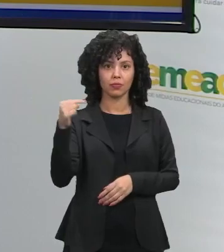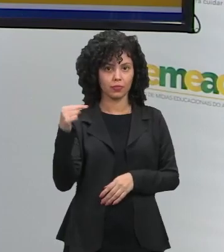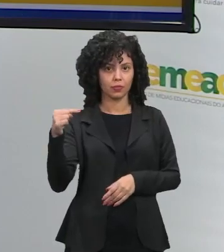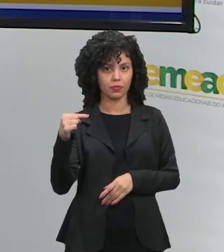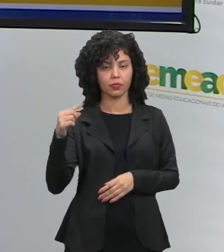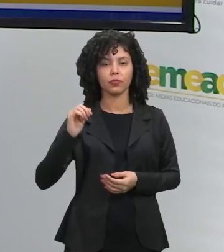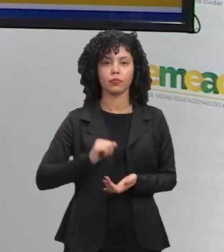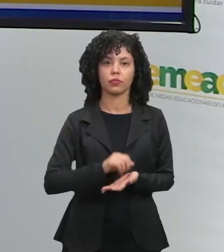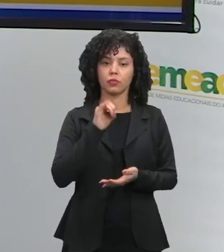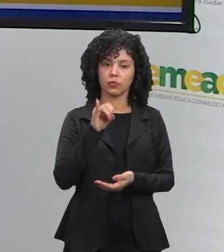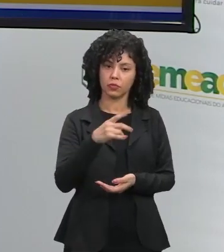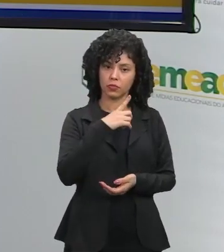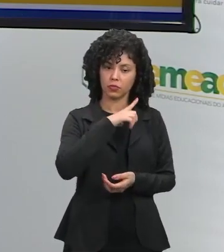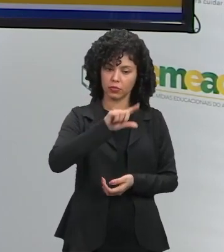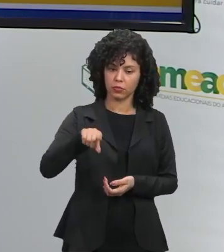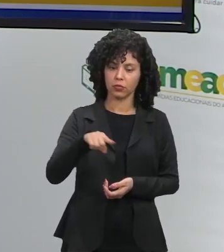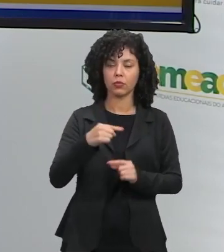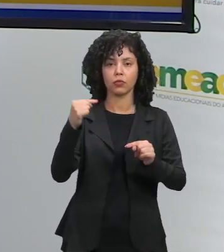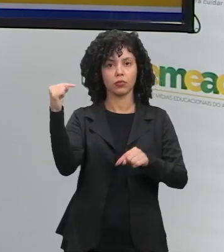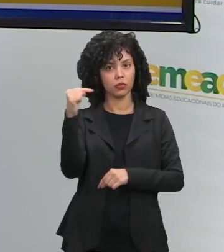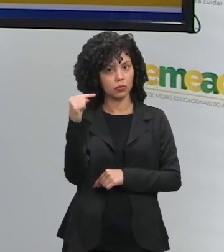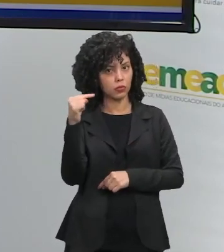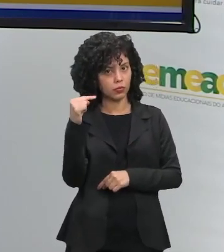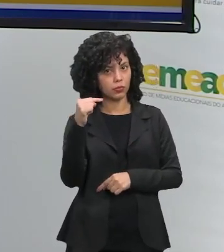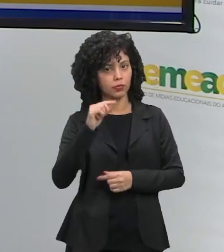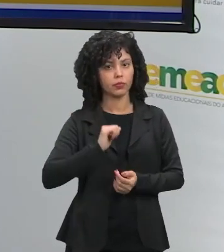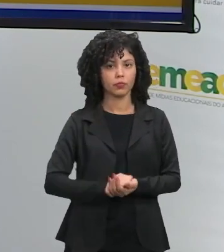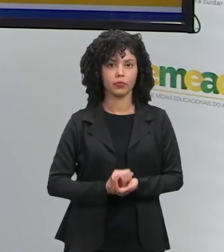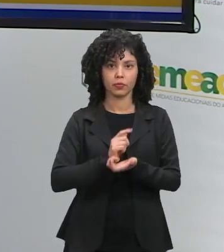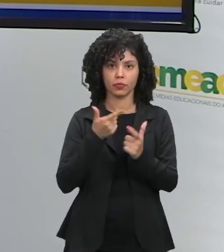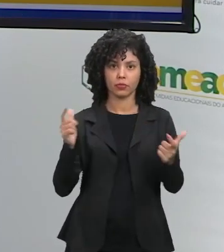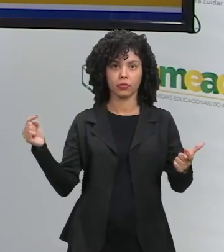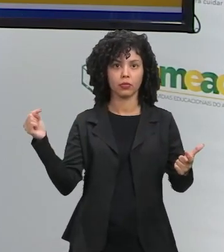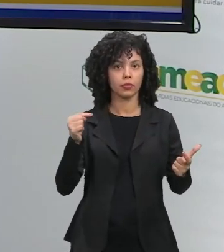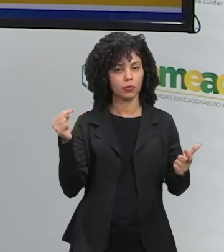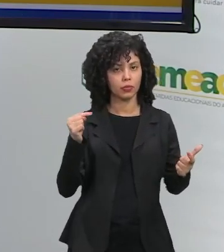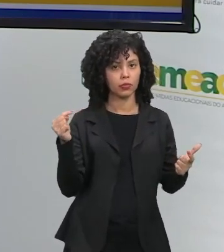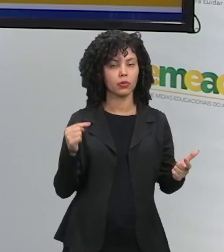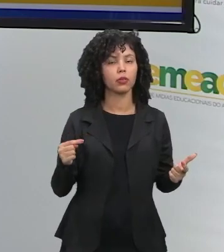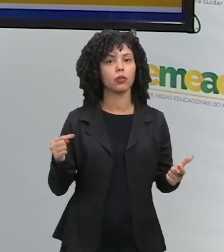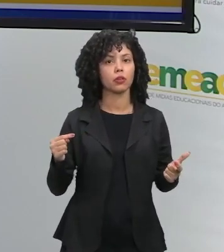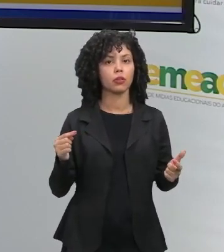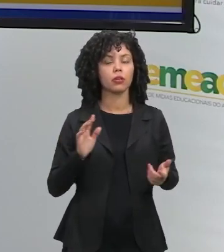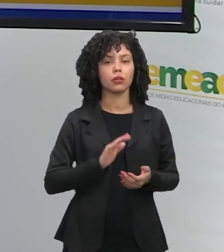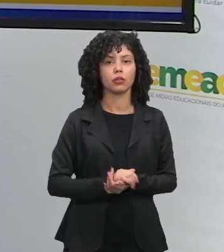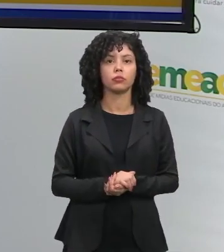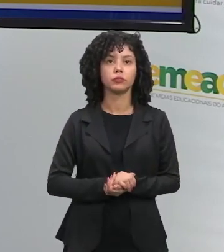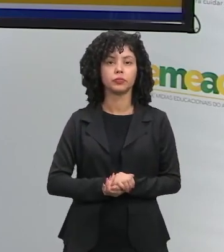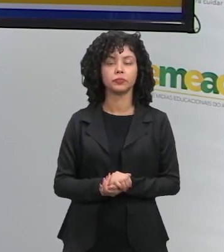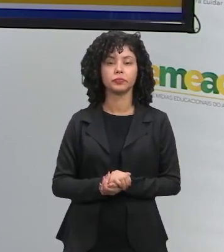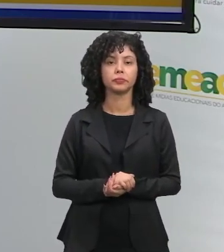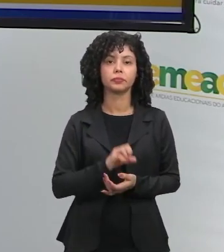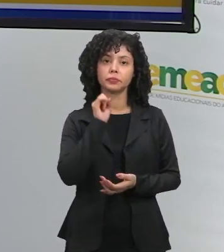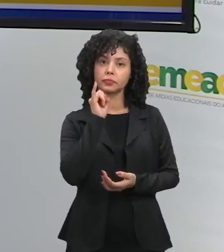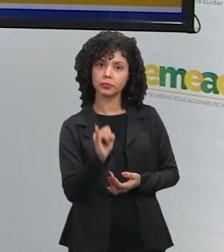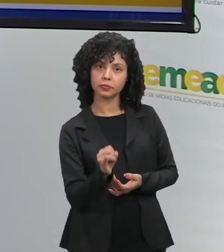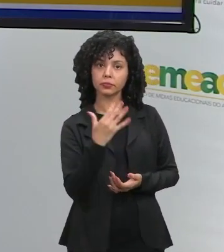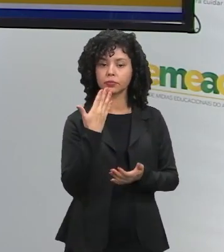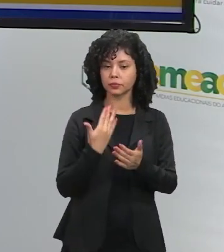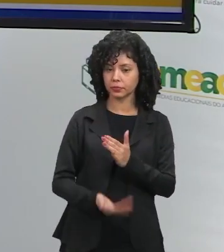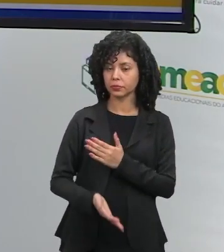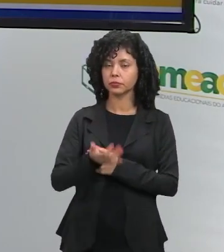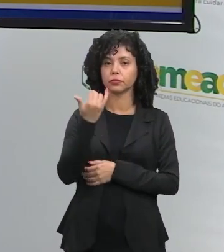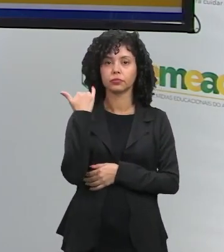negativas. Então, se ele estava neutro, agora ele vai passar a ter maior carga negativa. Então, ele vai ficar negativo. E se ele